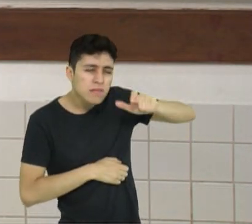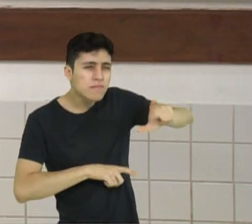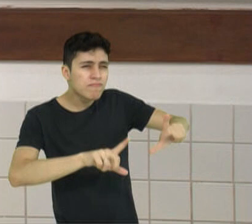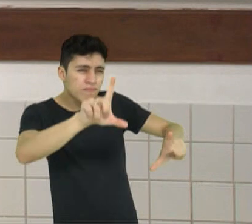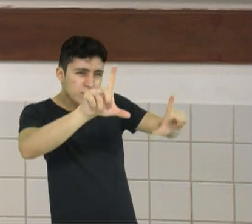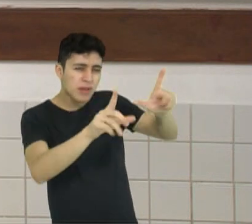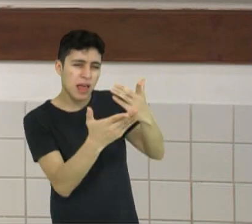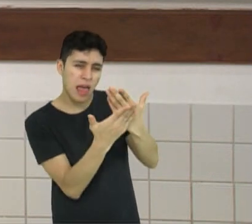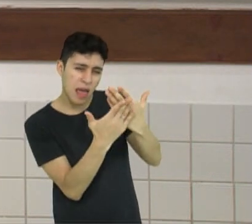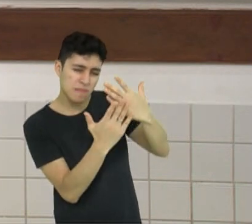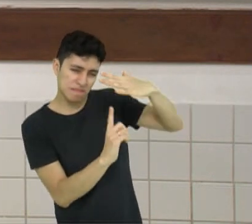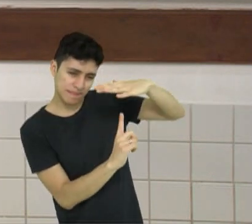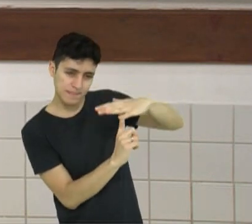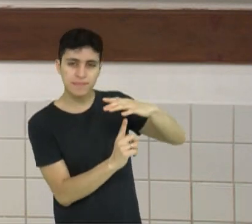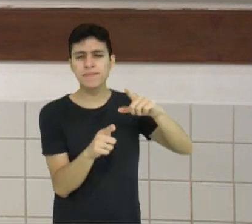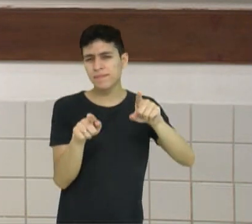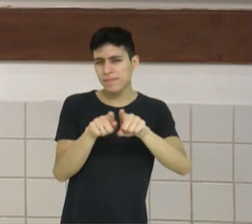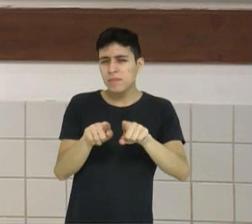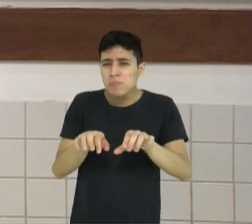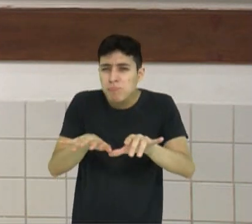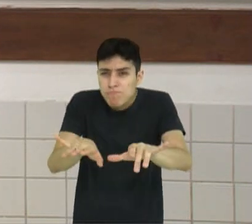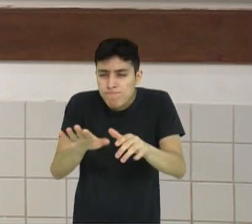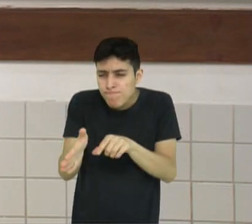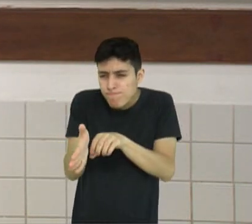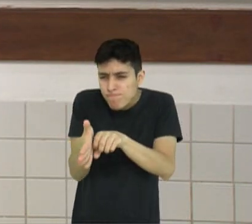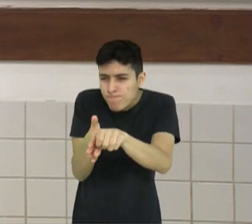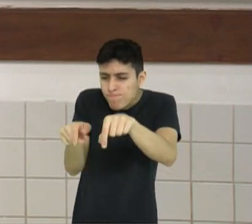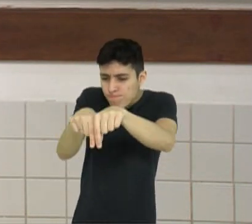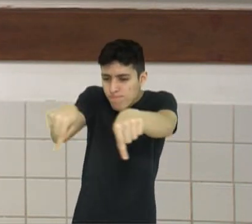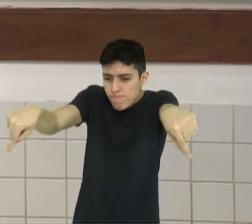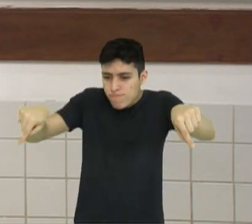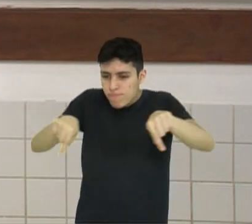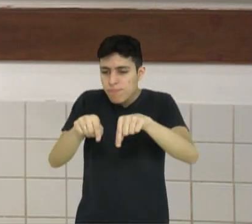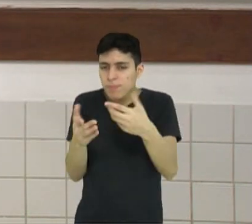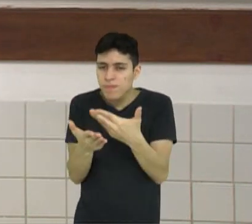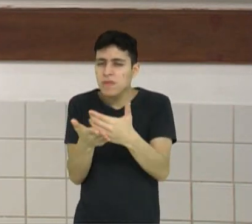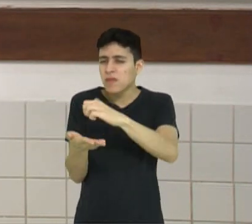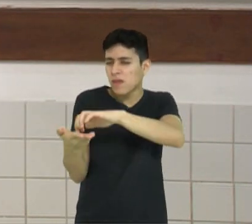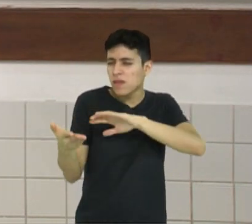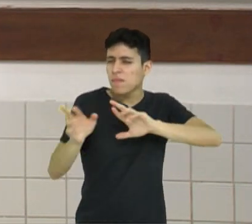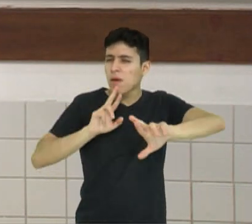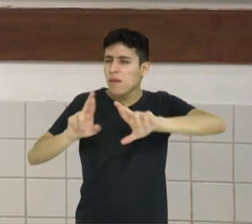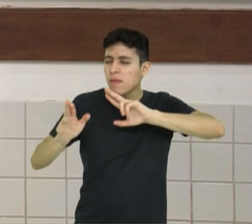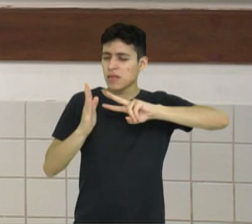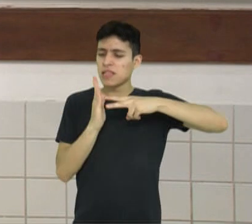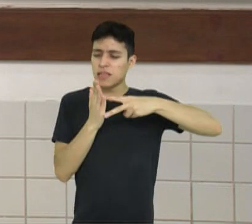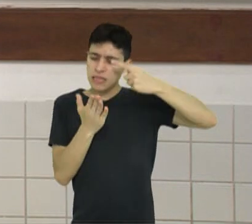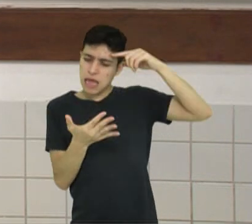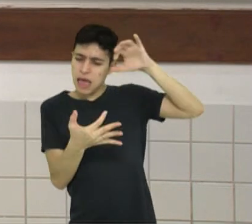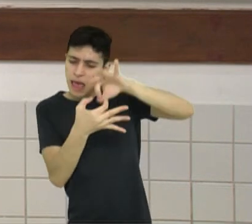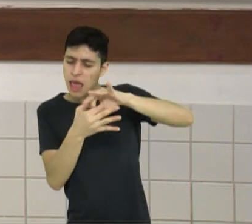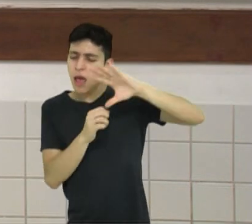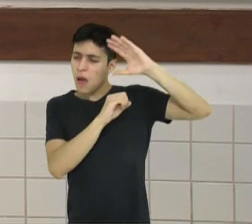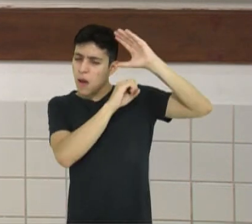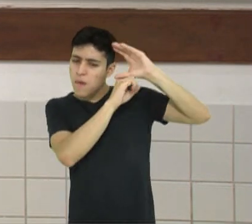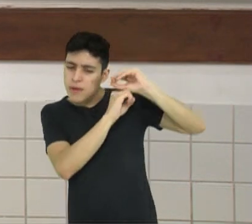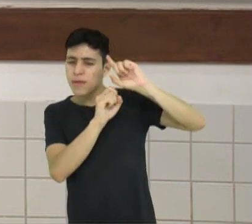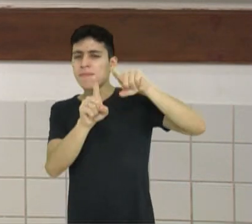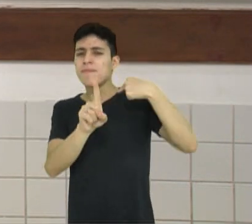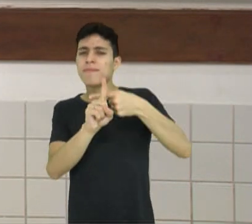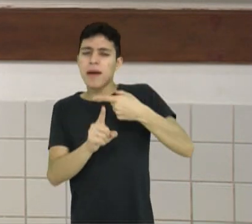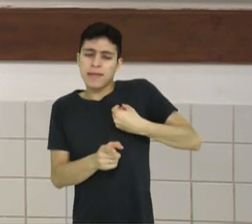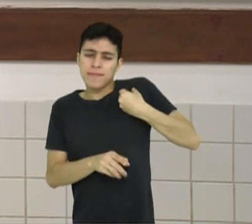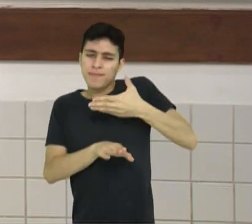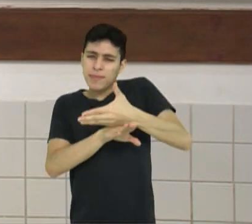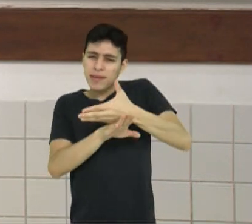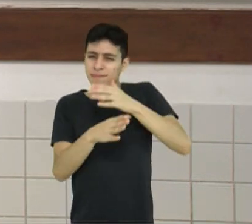acesse o Google Classroom, realize as atividades, testando seus conhecimentos e registrando a sua presença. Terceiro, importantíssimo